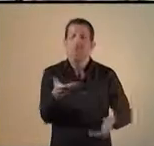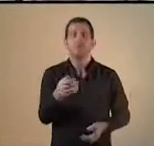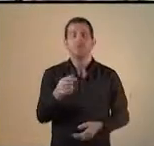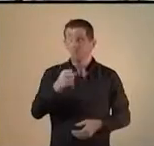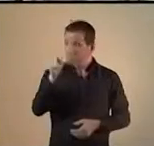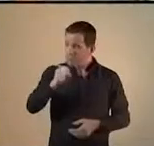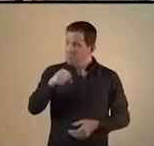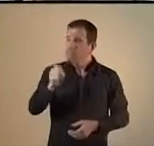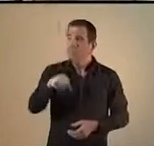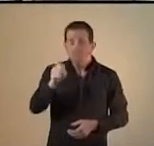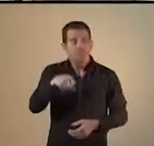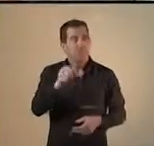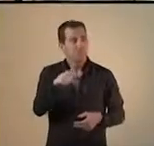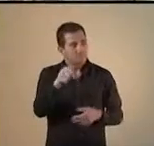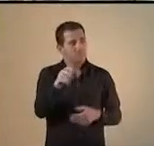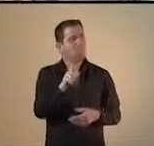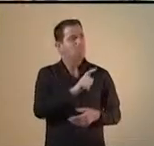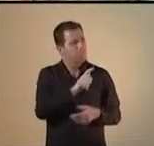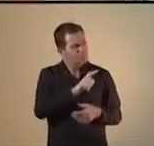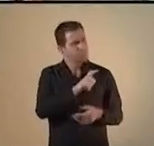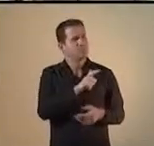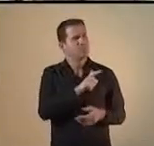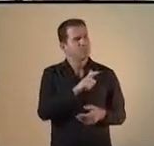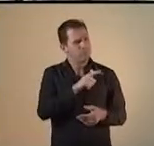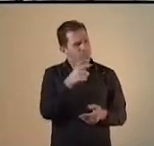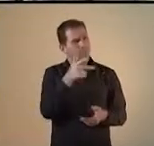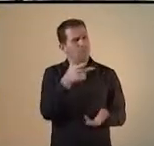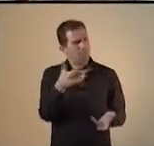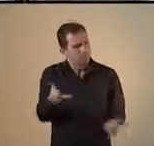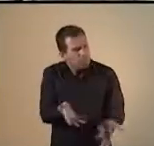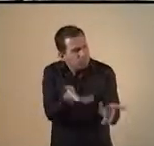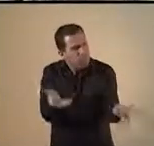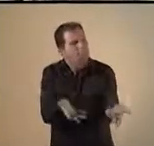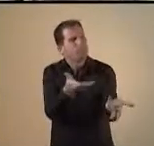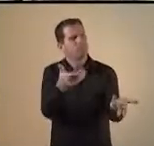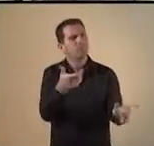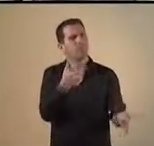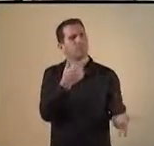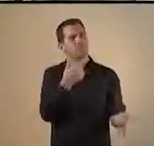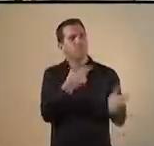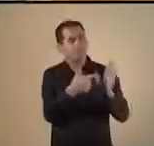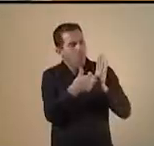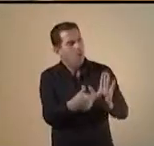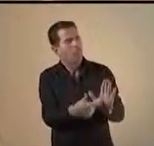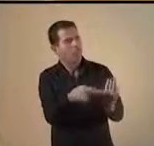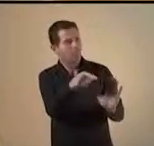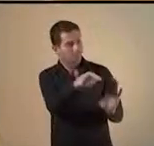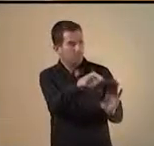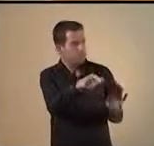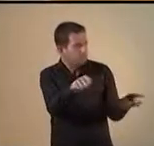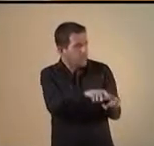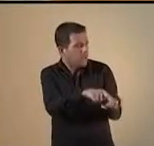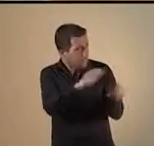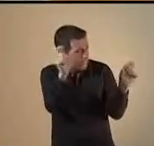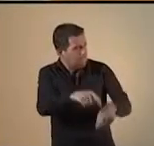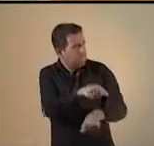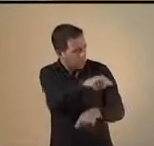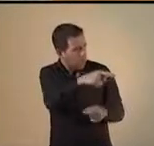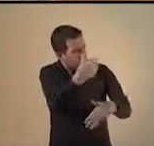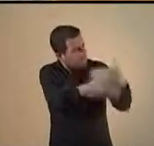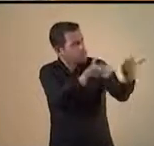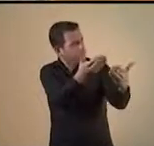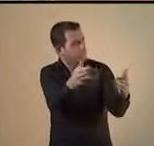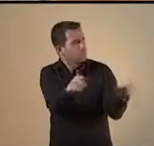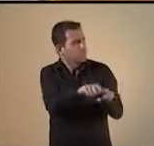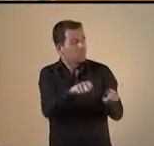é ótimo. Ele faz questão de estar ali presente, faz questão de mostrar a capacidade que os outros eles podem têm. alcançar. Exatamente.